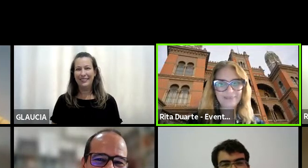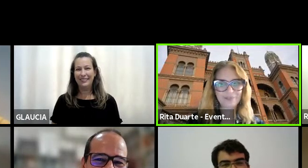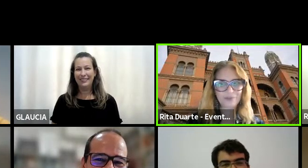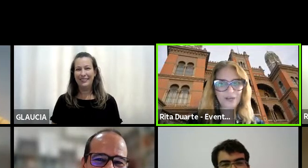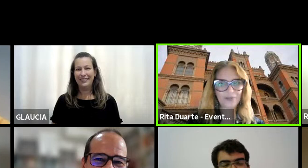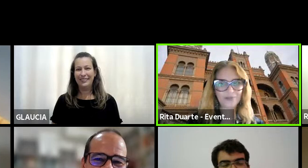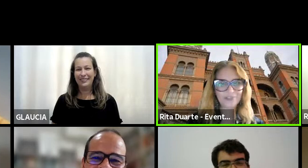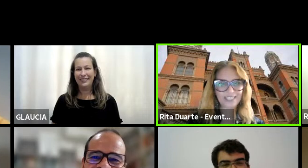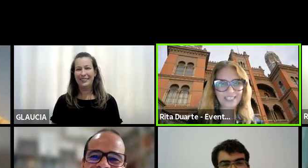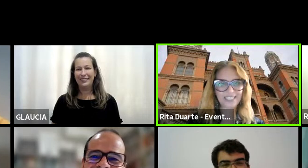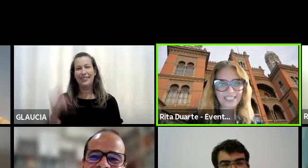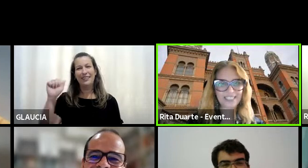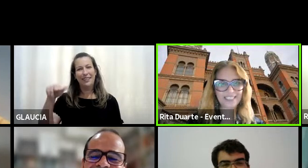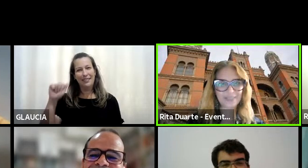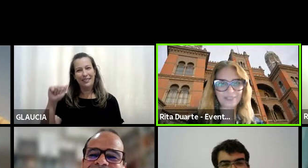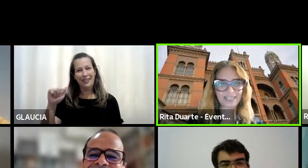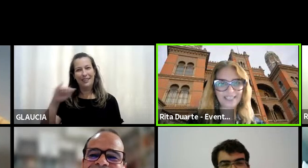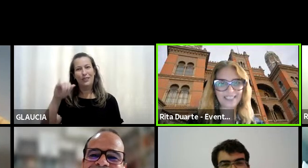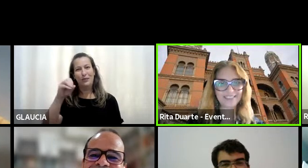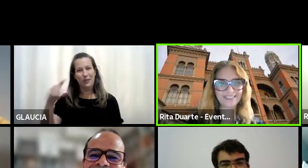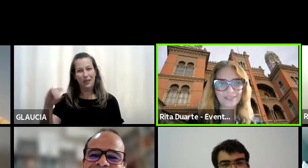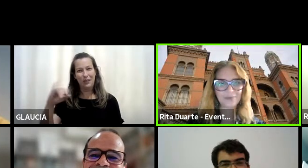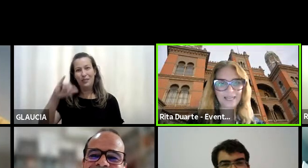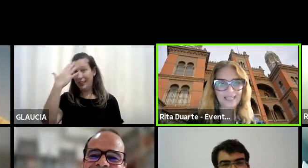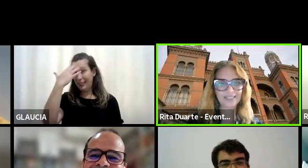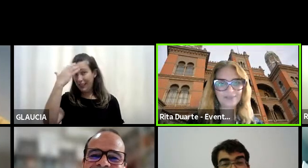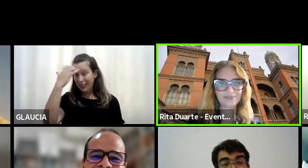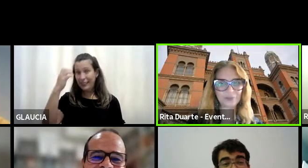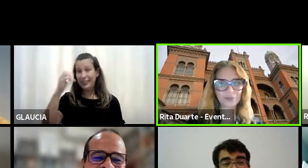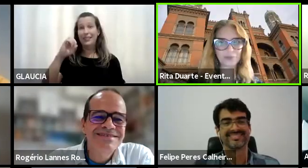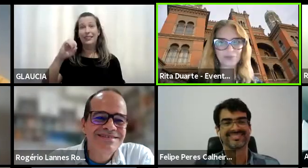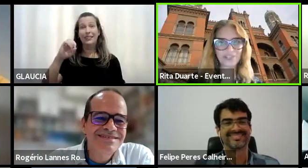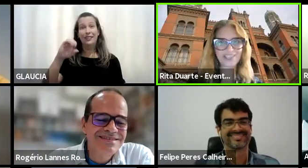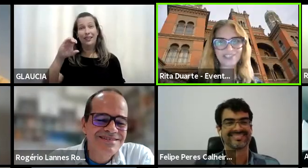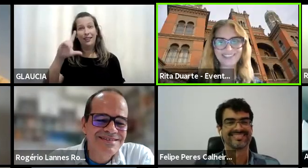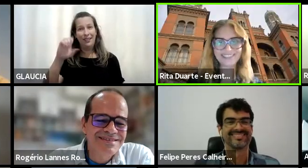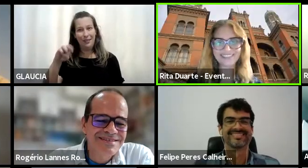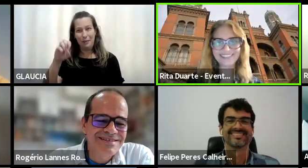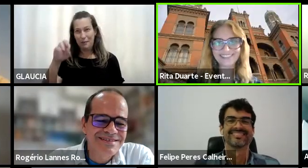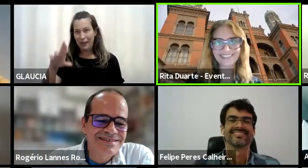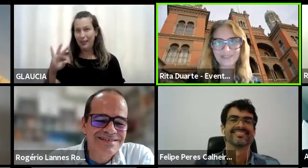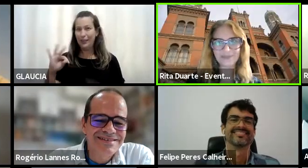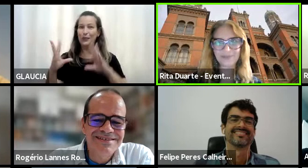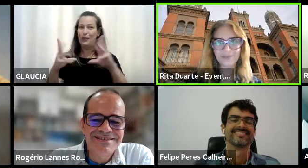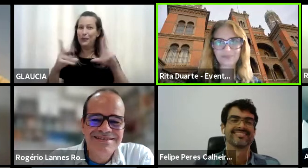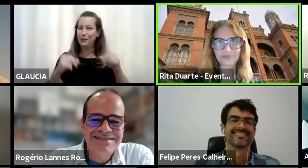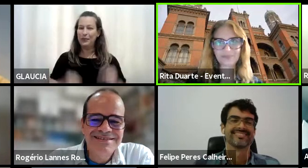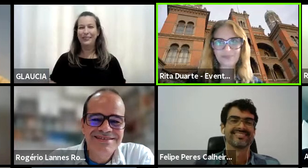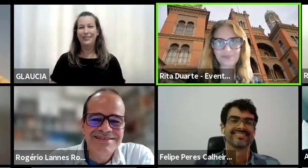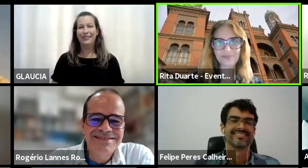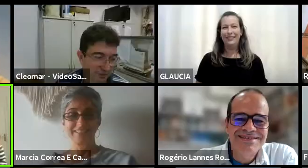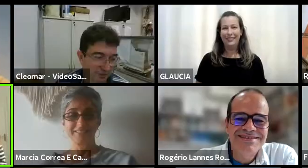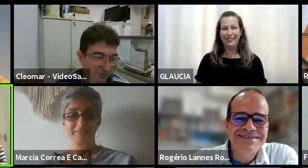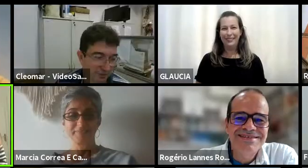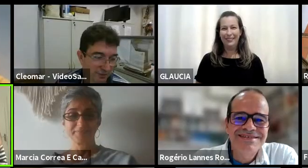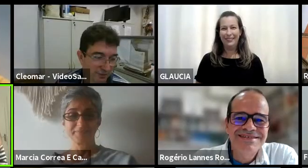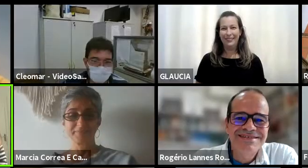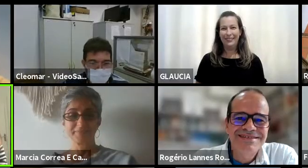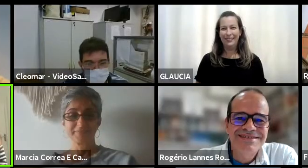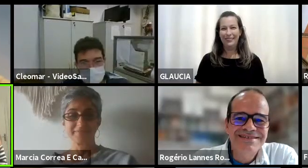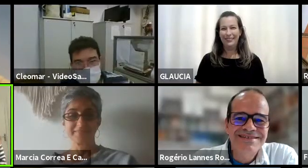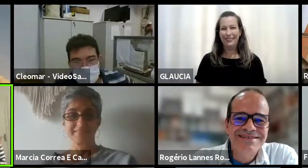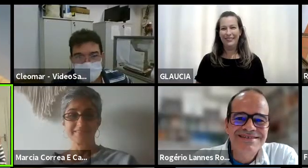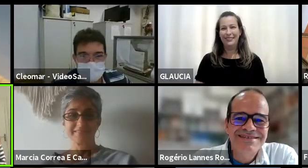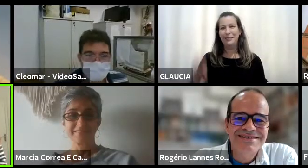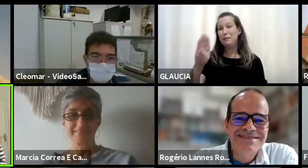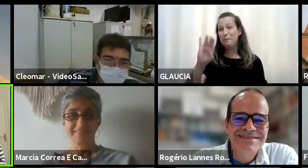Ana, João, Jaqueline, se ainda puderem, Cleomar, todo mundo, gente. Bia, querida, fazemos